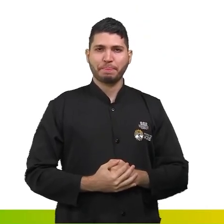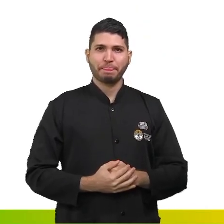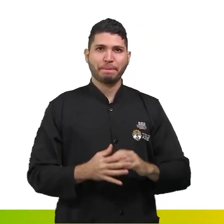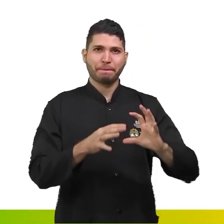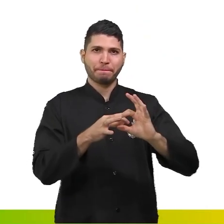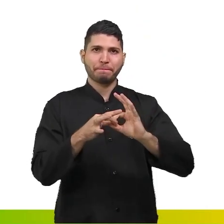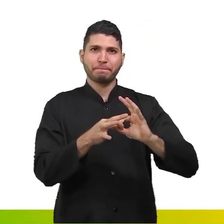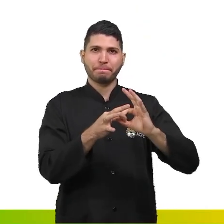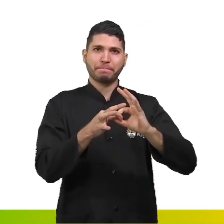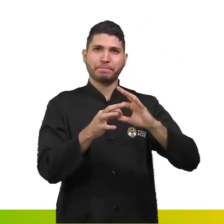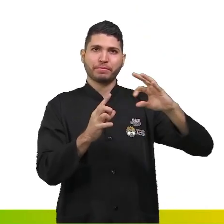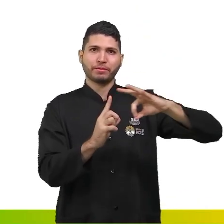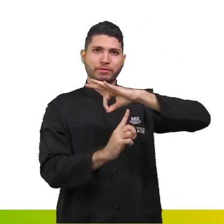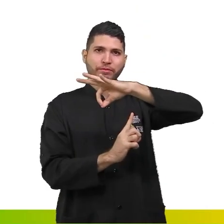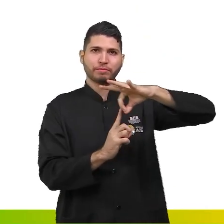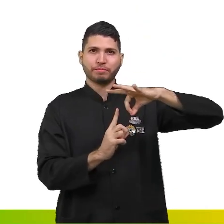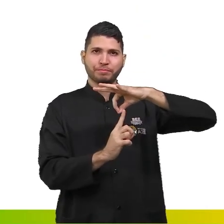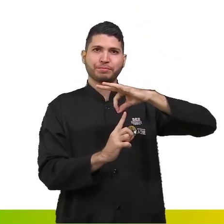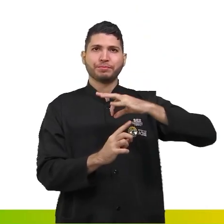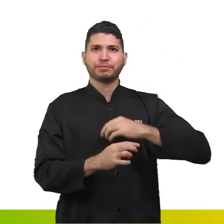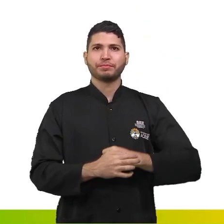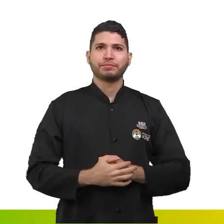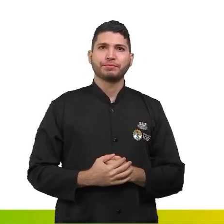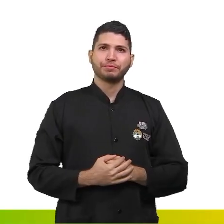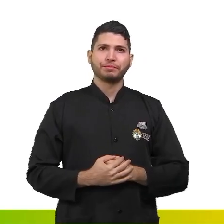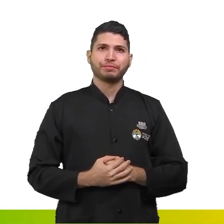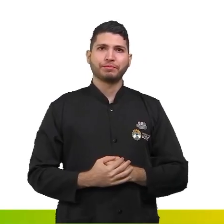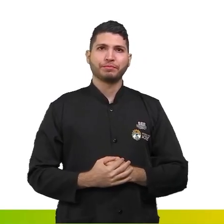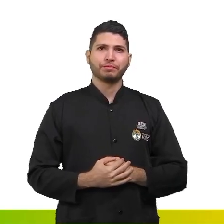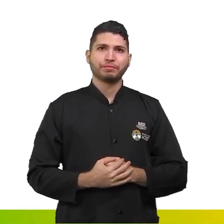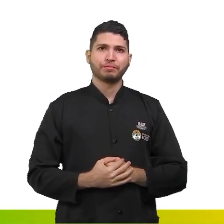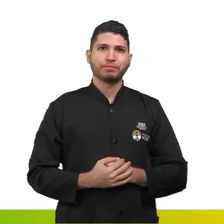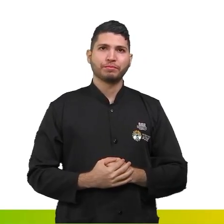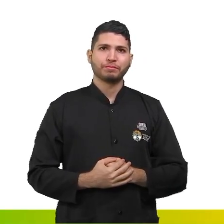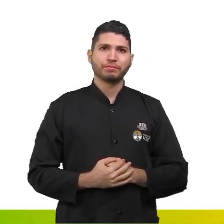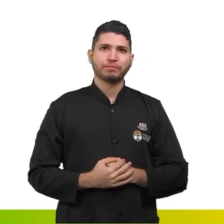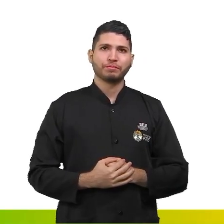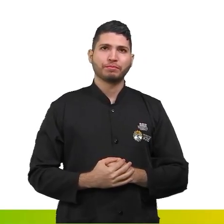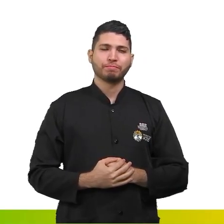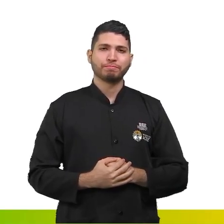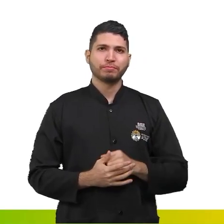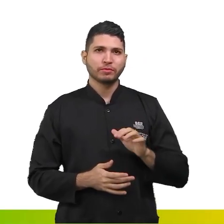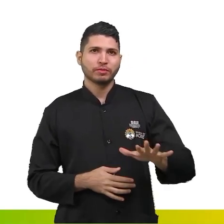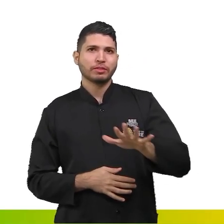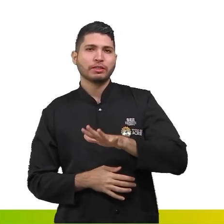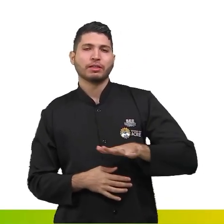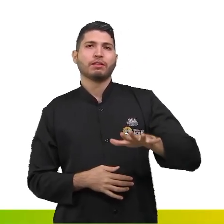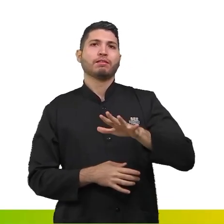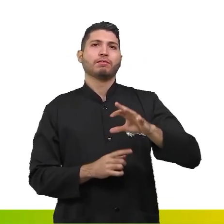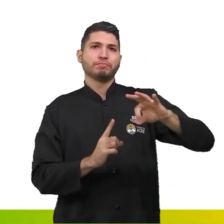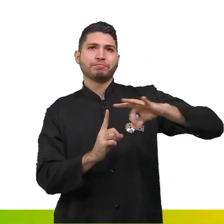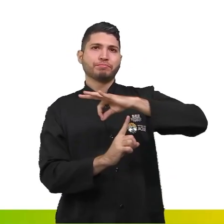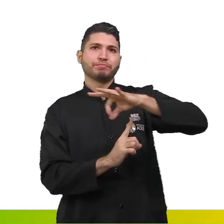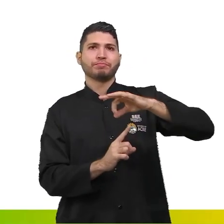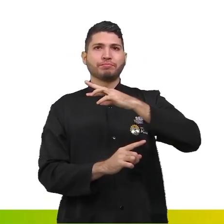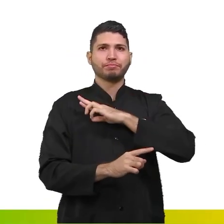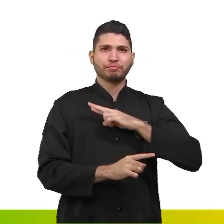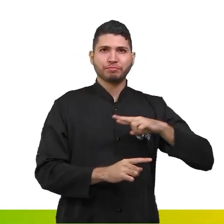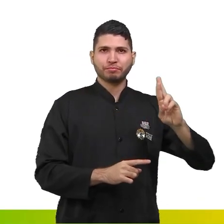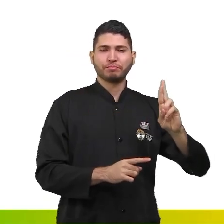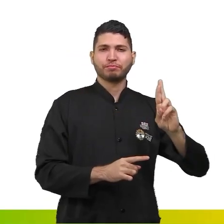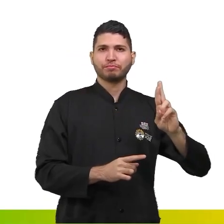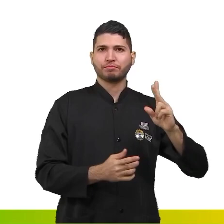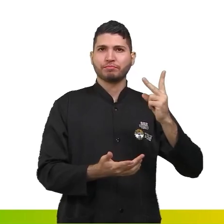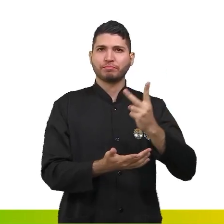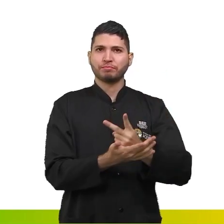Conexão com a espiritualidade. A dimensão espiritual e religiosa é